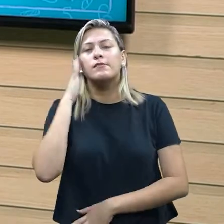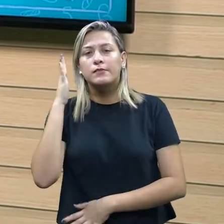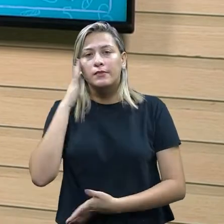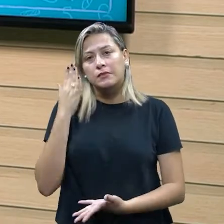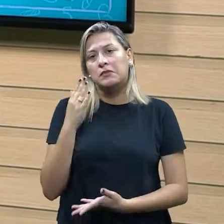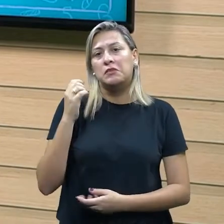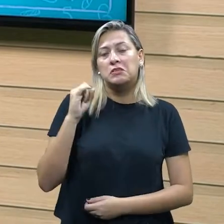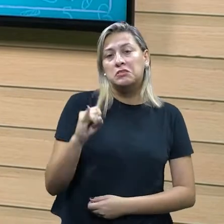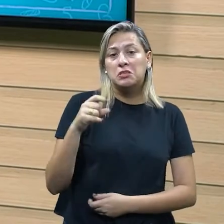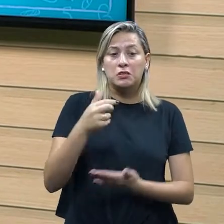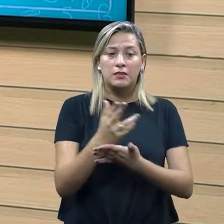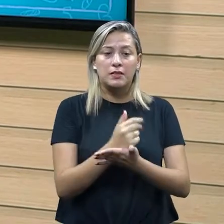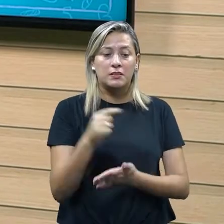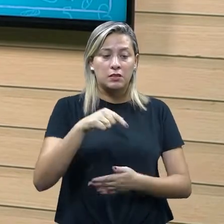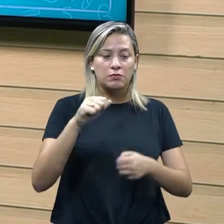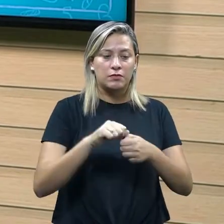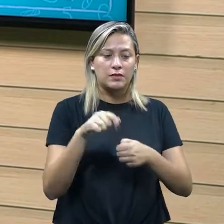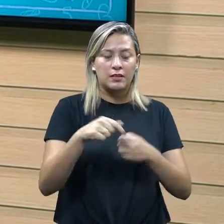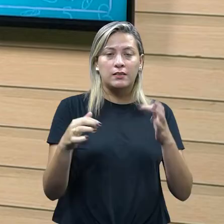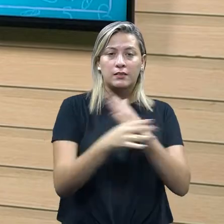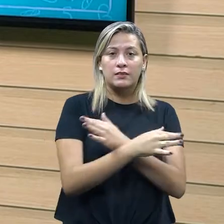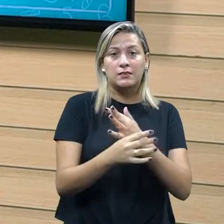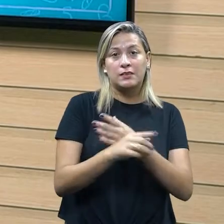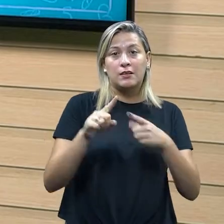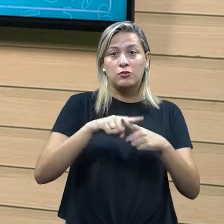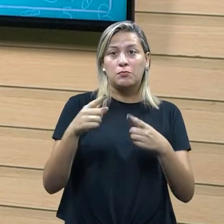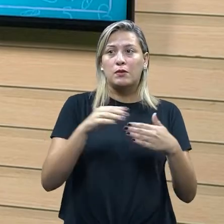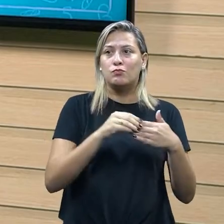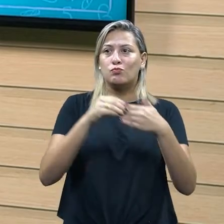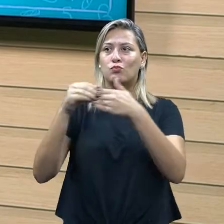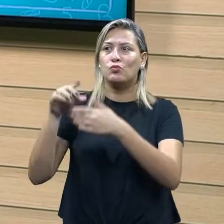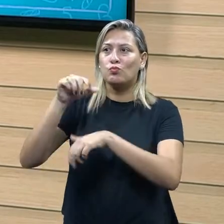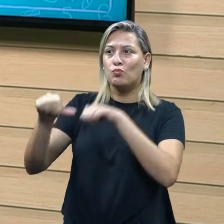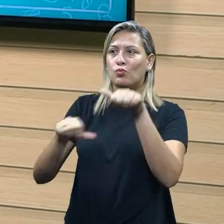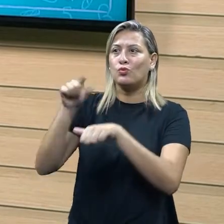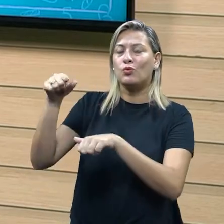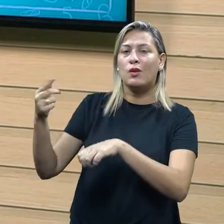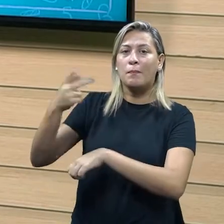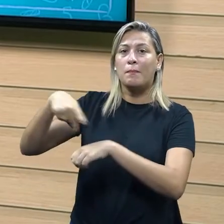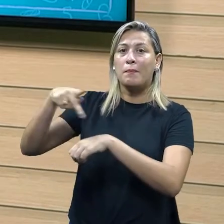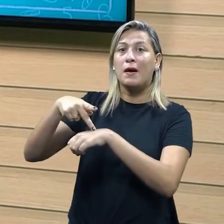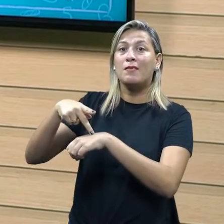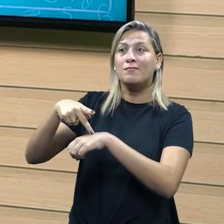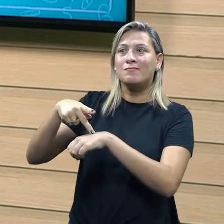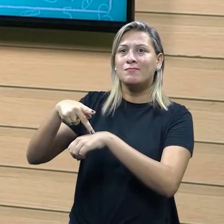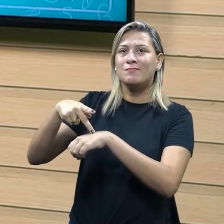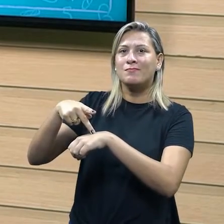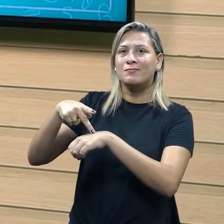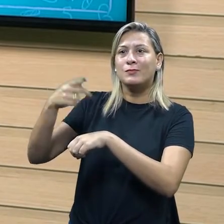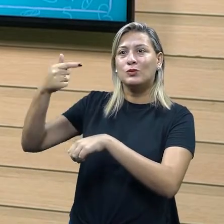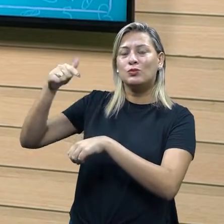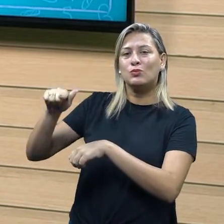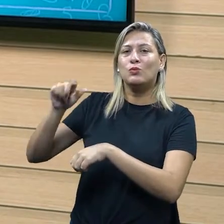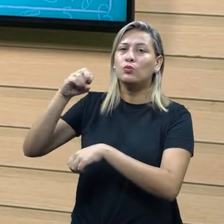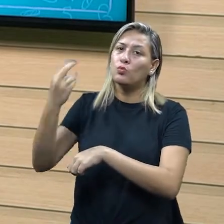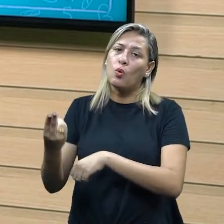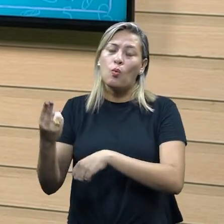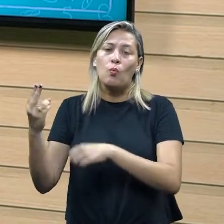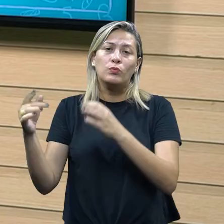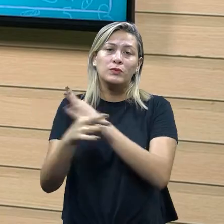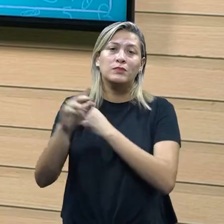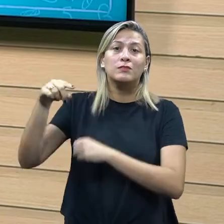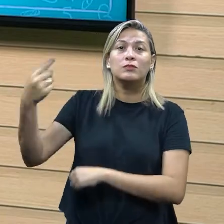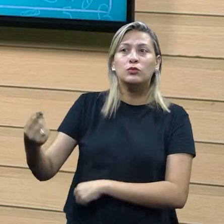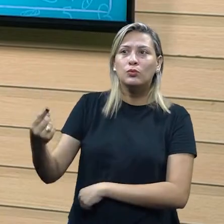em uma cidade, for parar em outro estado ou em outro país, esse fabricante, ao abrir essa planta e se deparar com esse desenho, ele vai conseguir